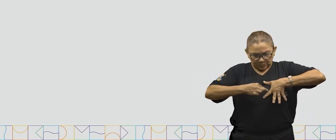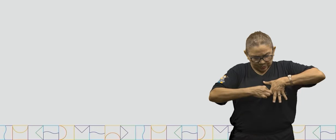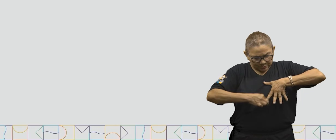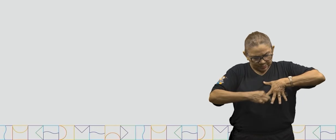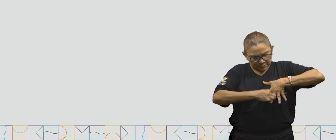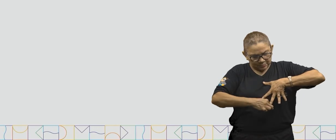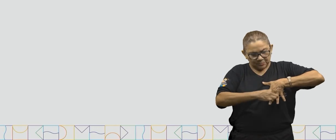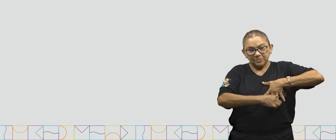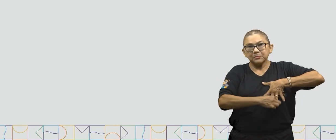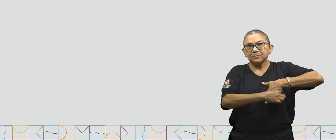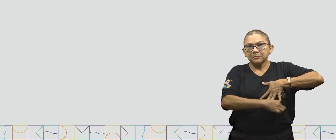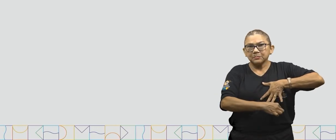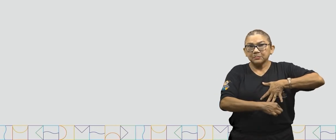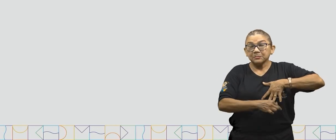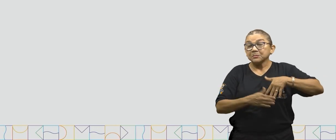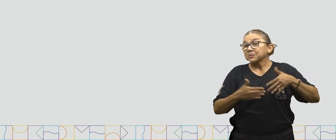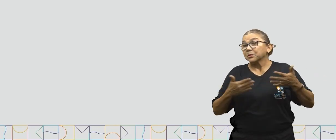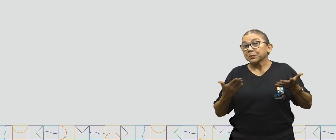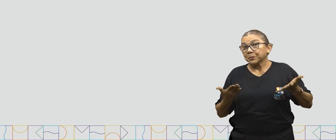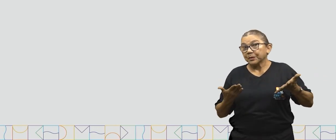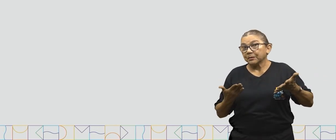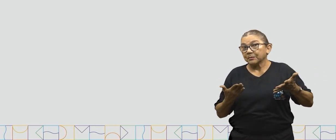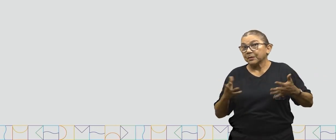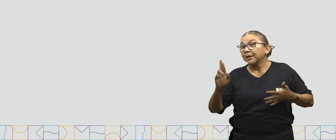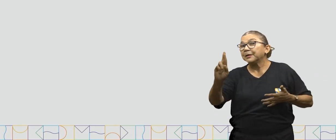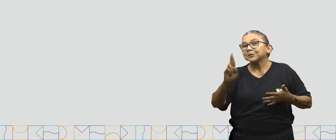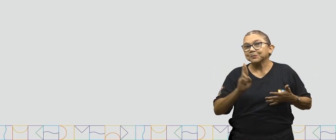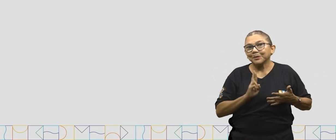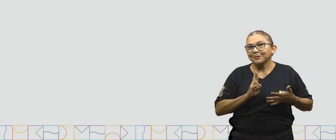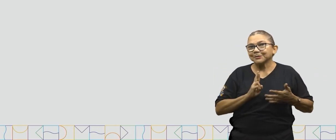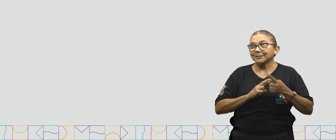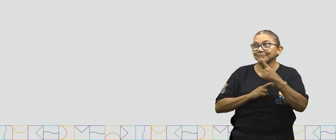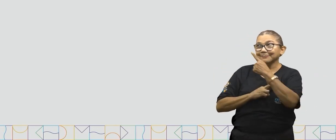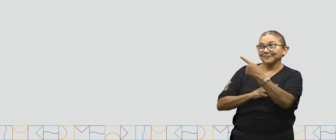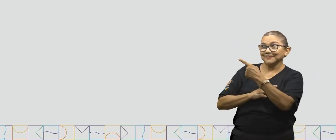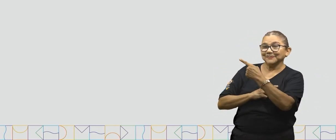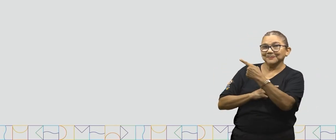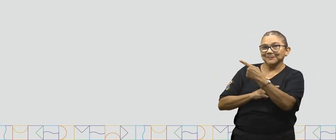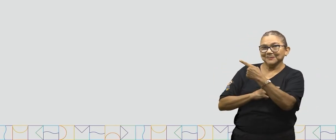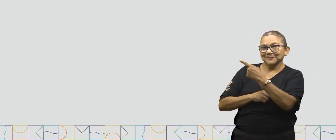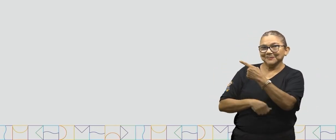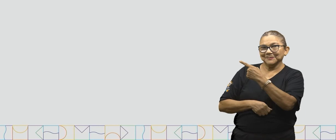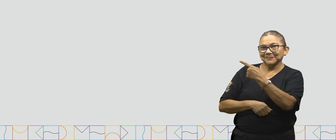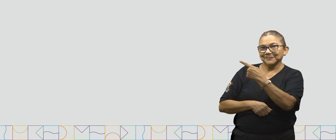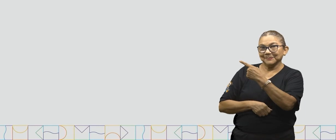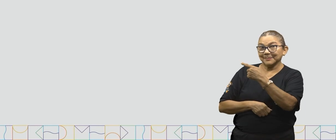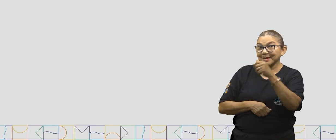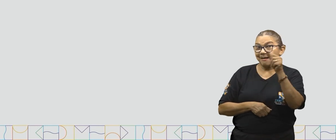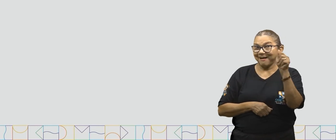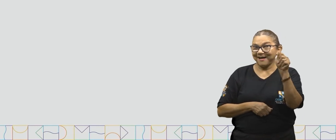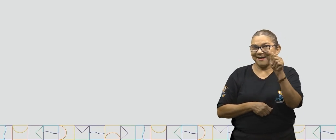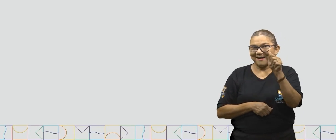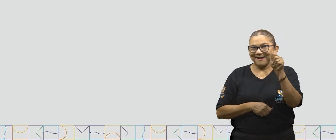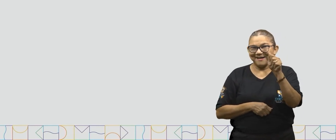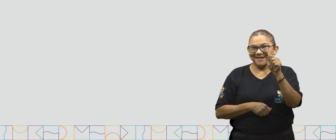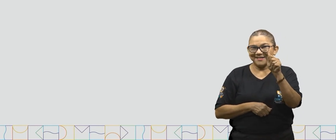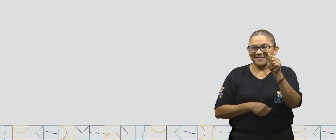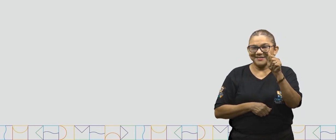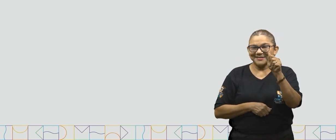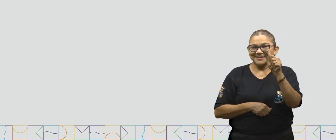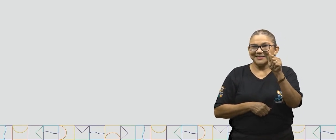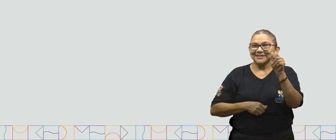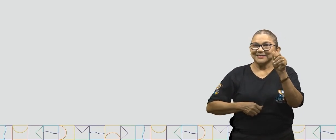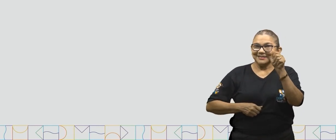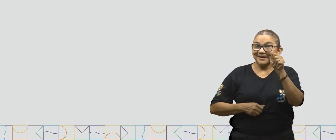bronquíolos. A resposta correta é a letra A, faringe.